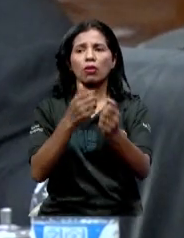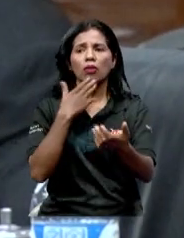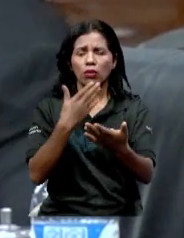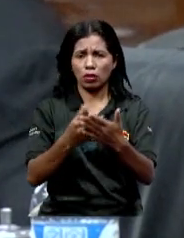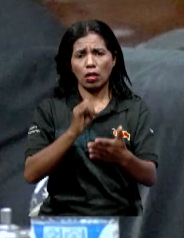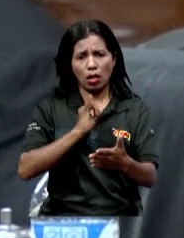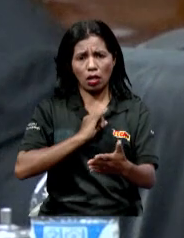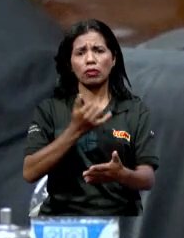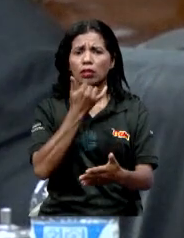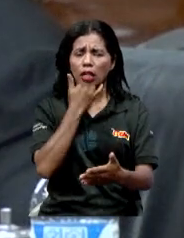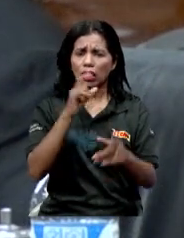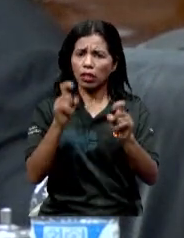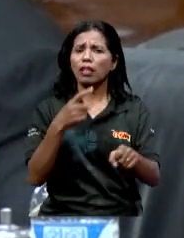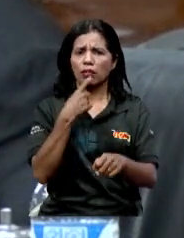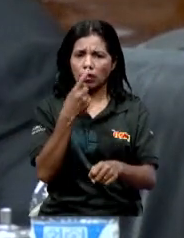tem que criticar.